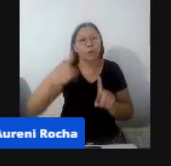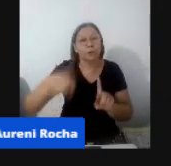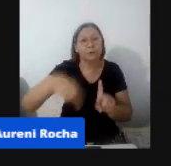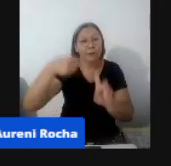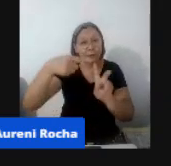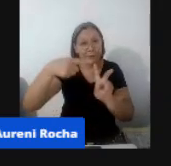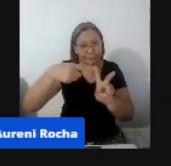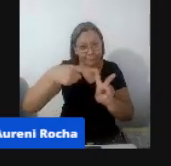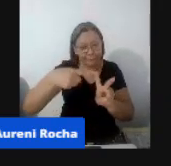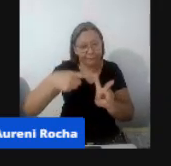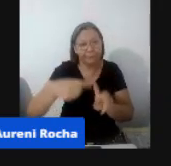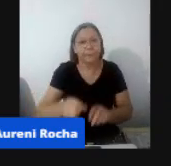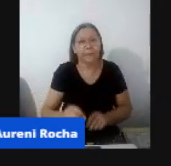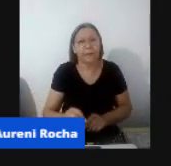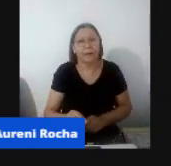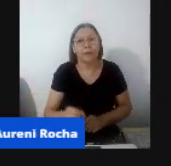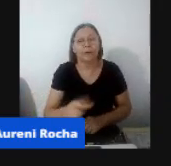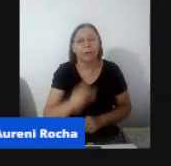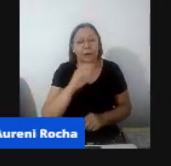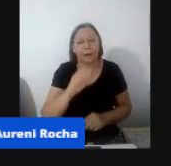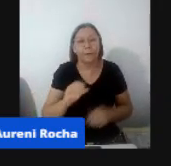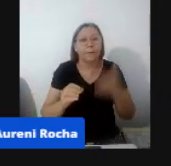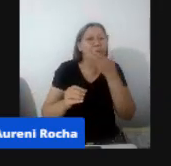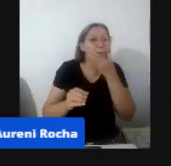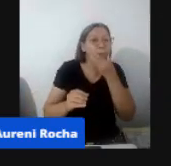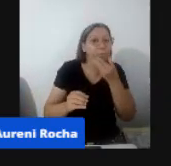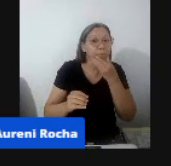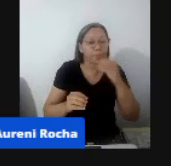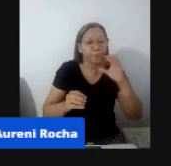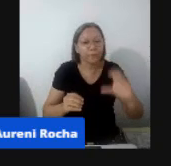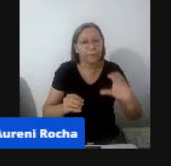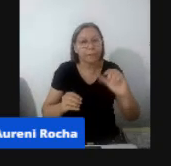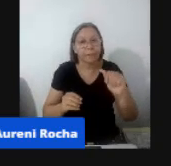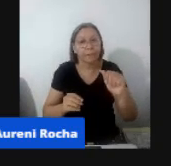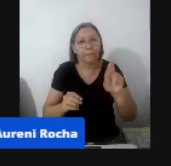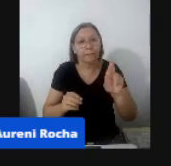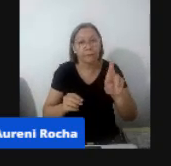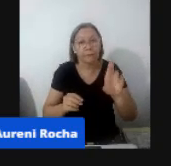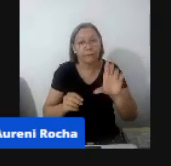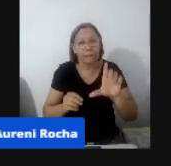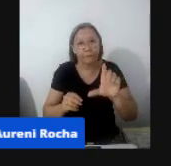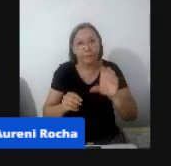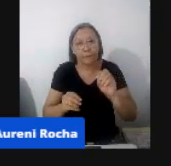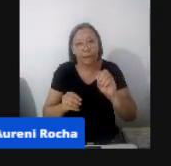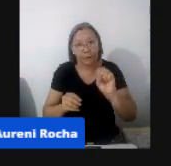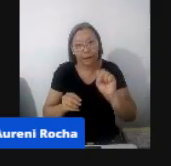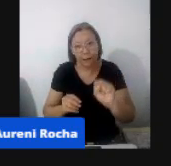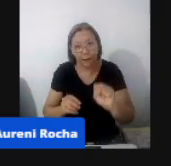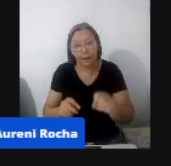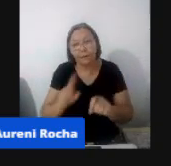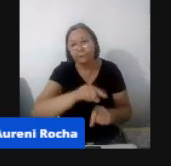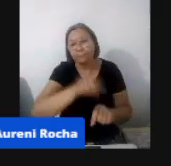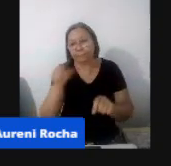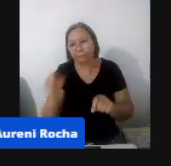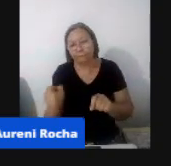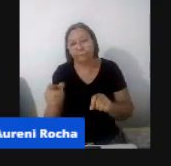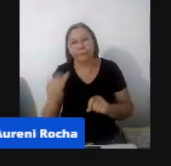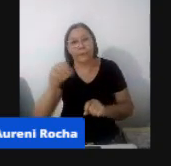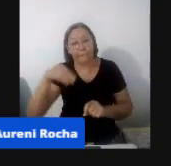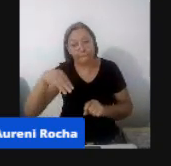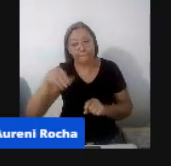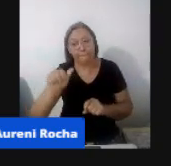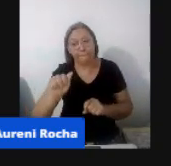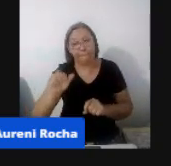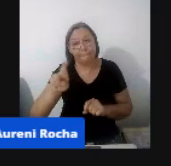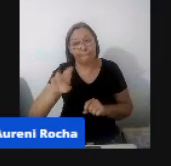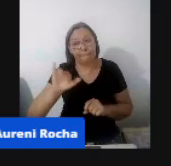Carlos apresentou para a Mariana foi a propriedade de potência que, em uma